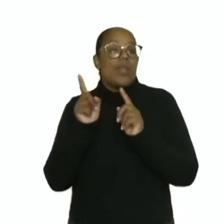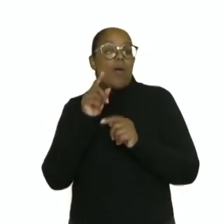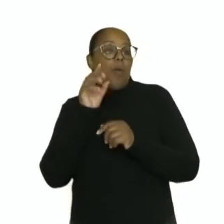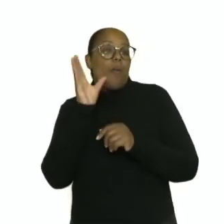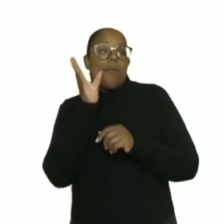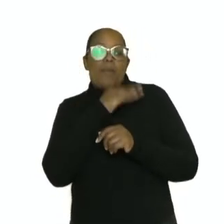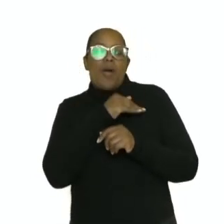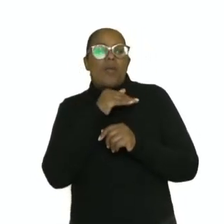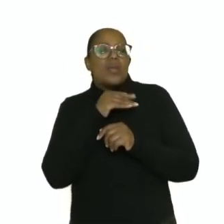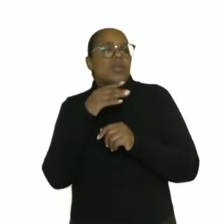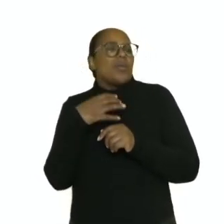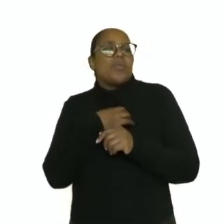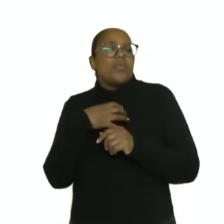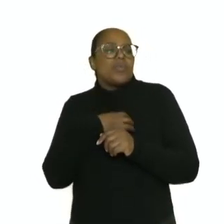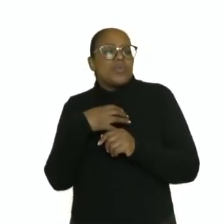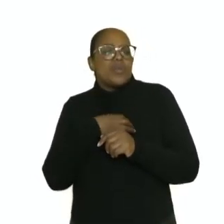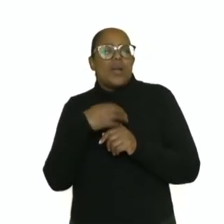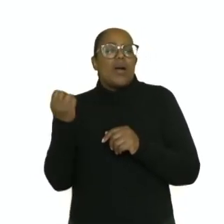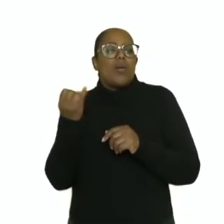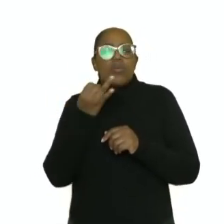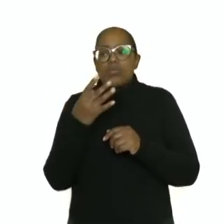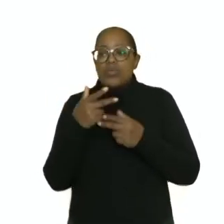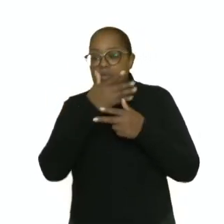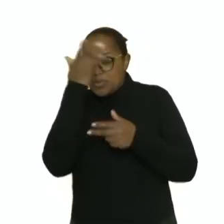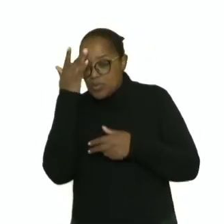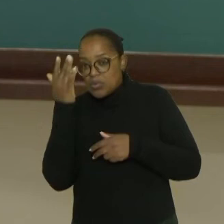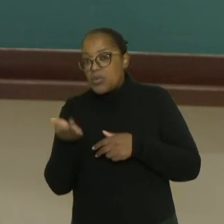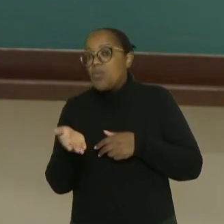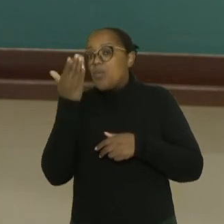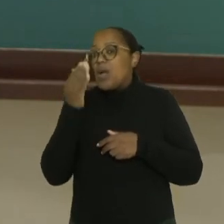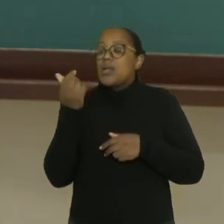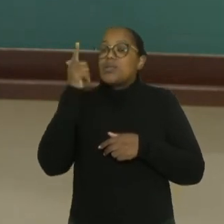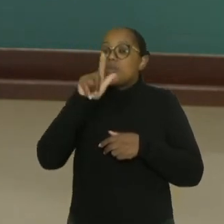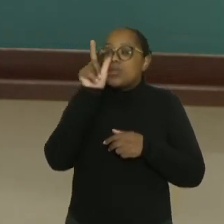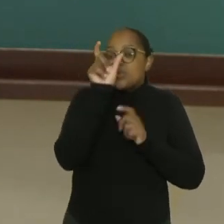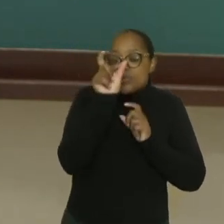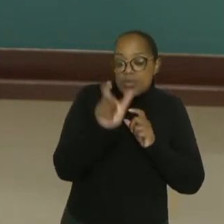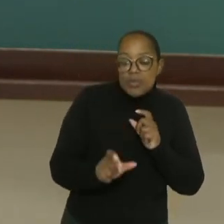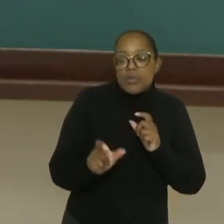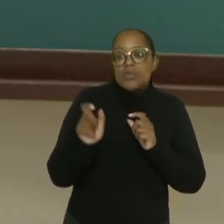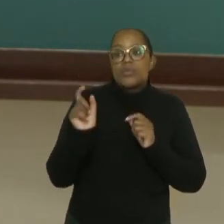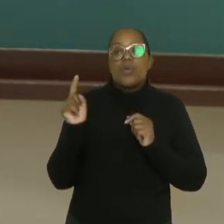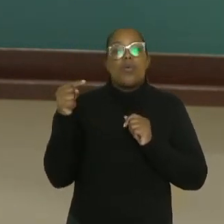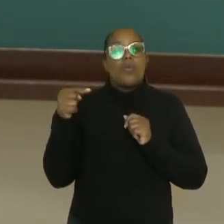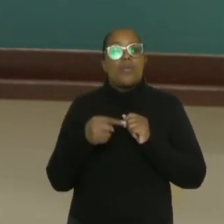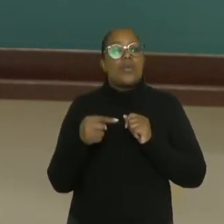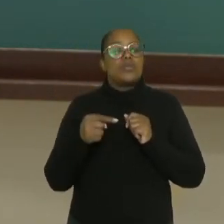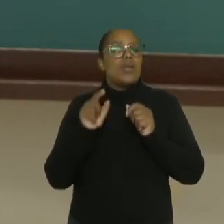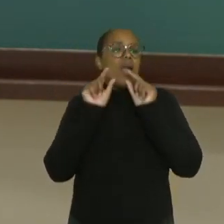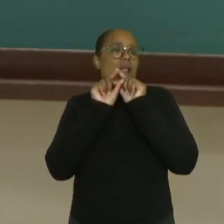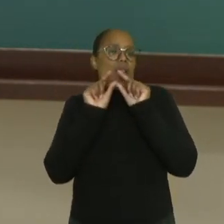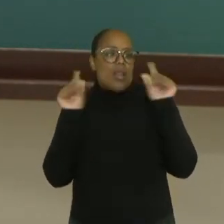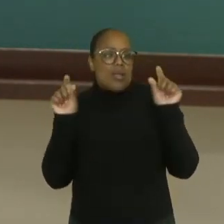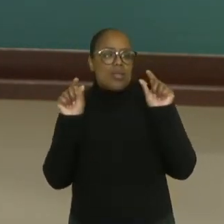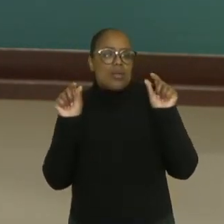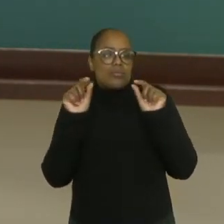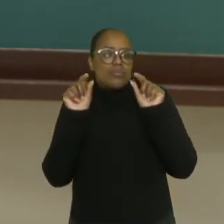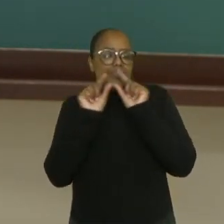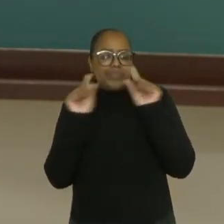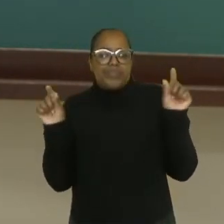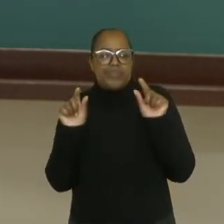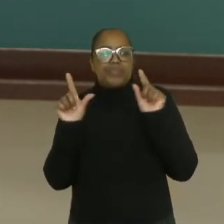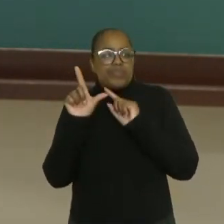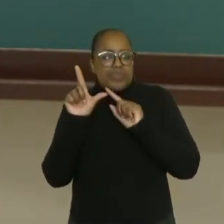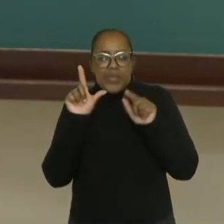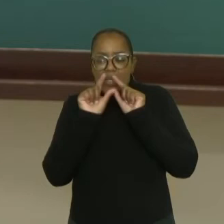sempre mais ou menos, sempre uns com mais e outros com menos. Muito bonita, né, gente? E qual é a